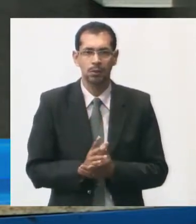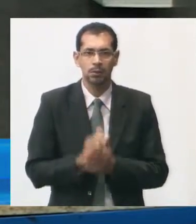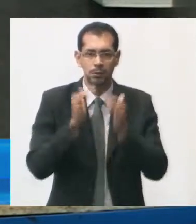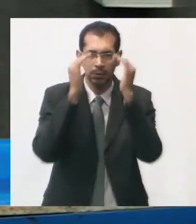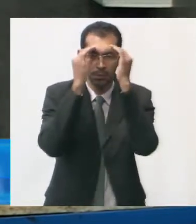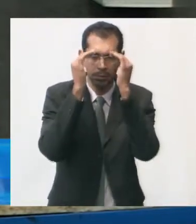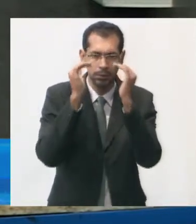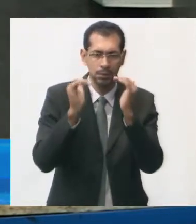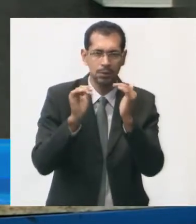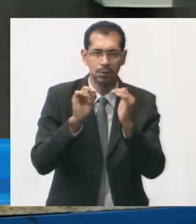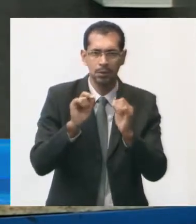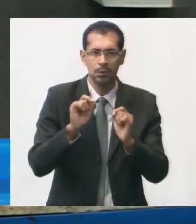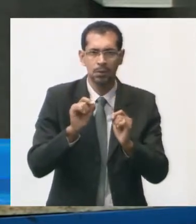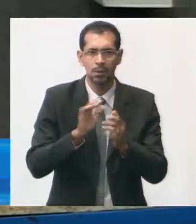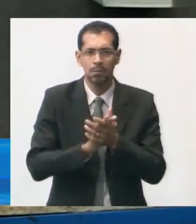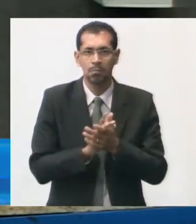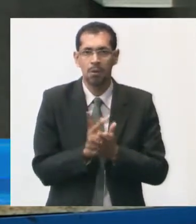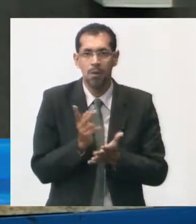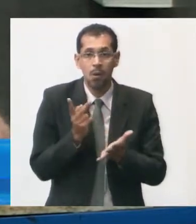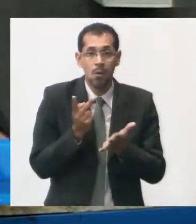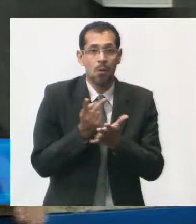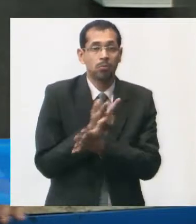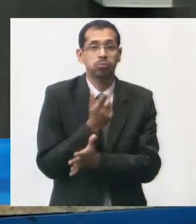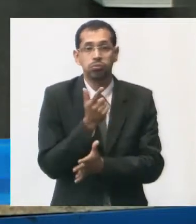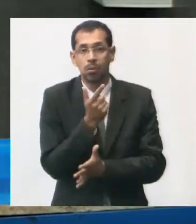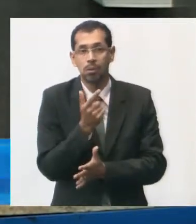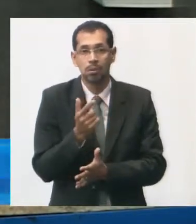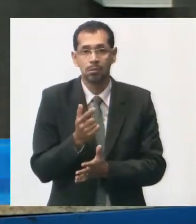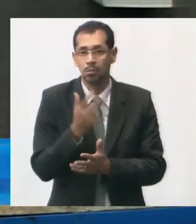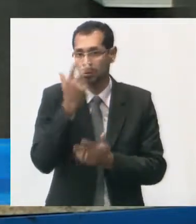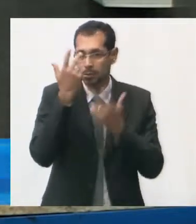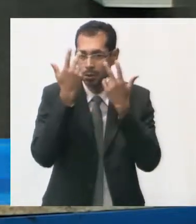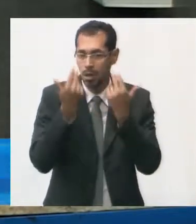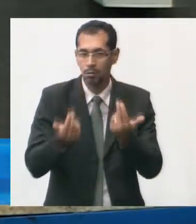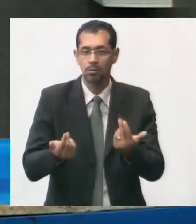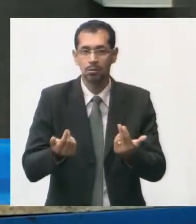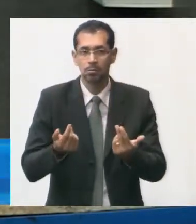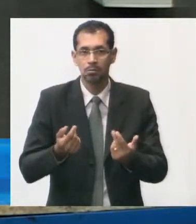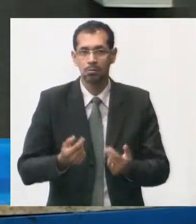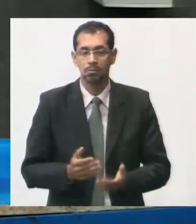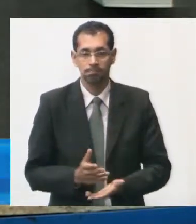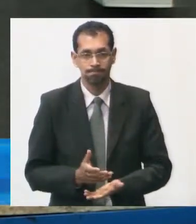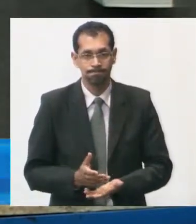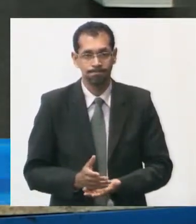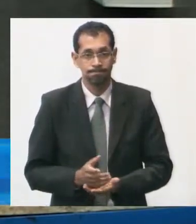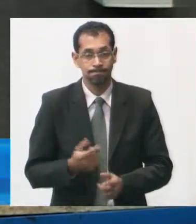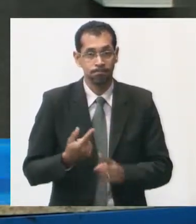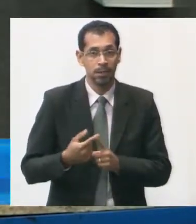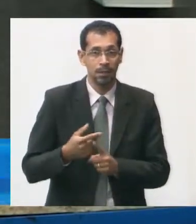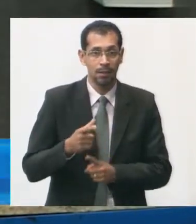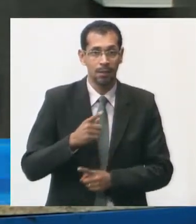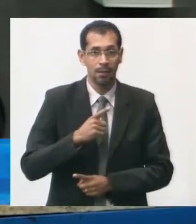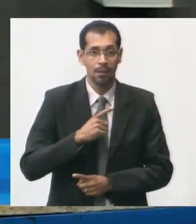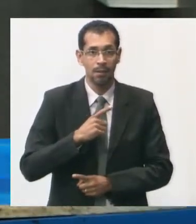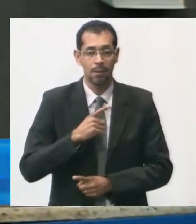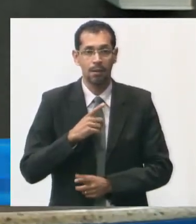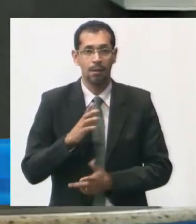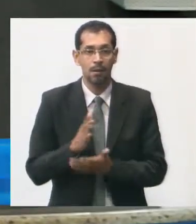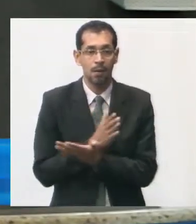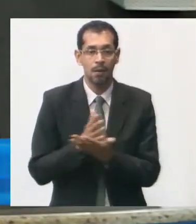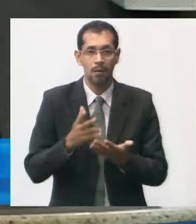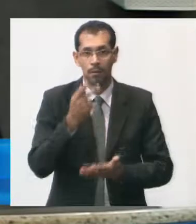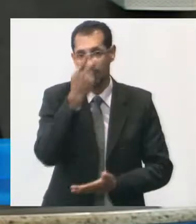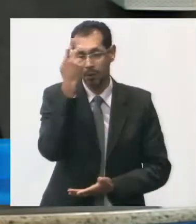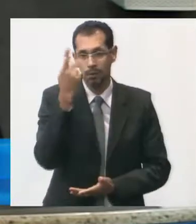coisas. Pessoas que vão lá e se antecipam a falar coisas que não existem nessa...